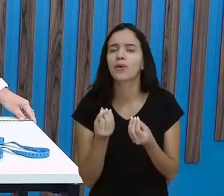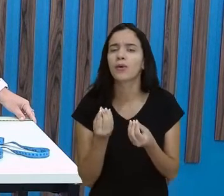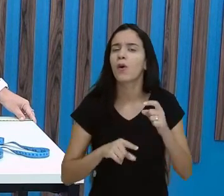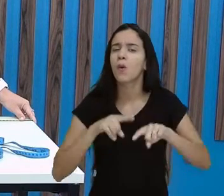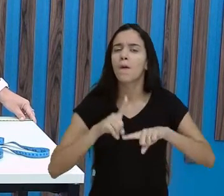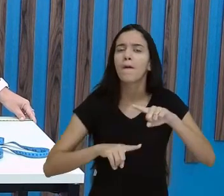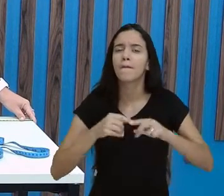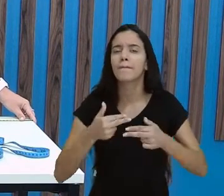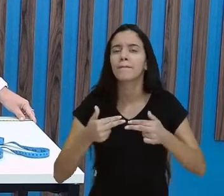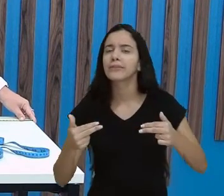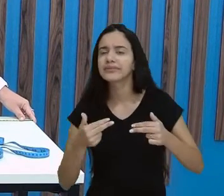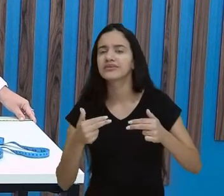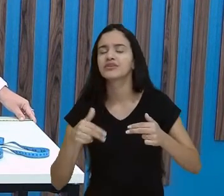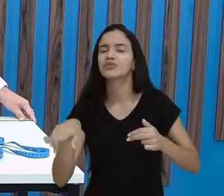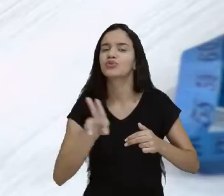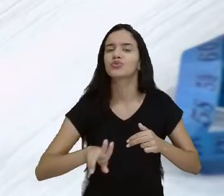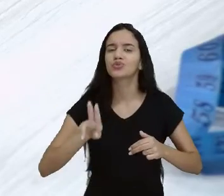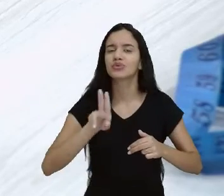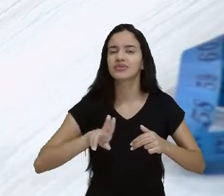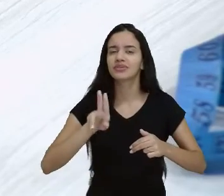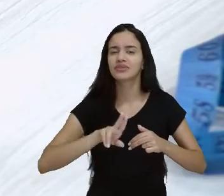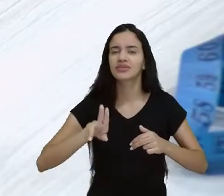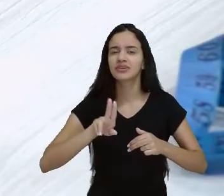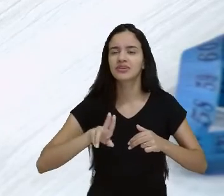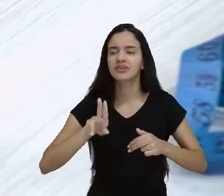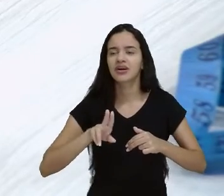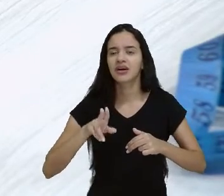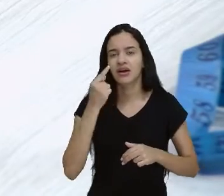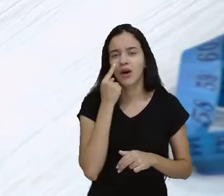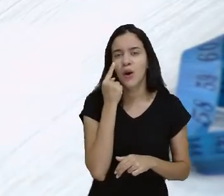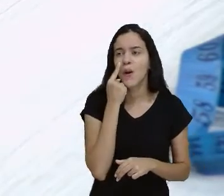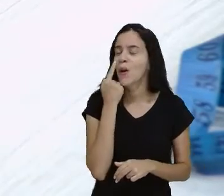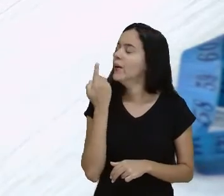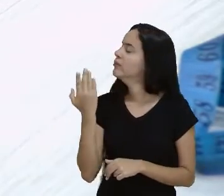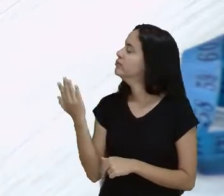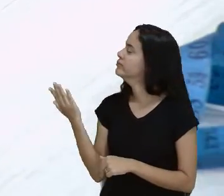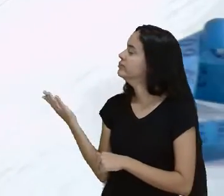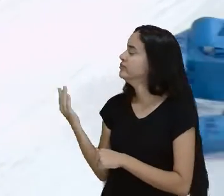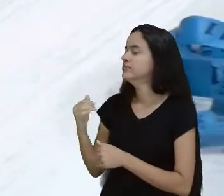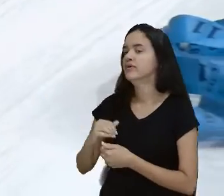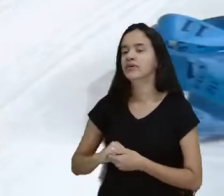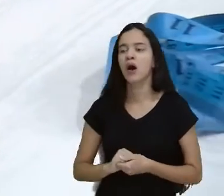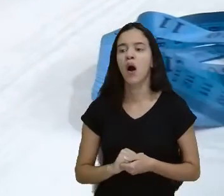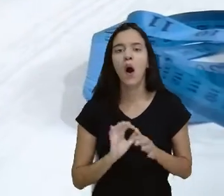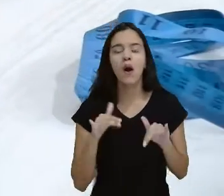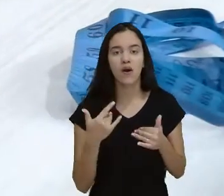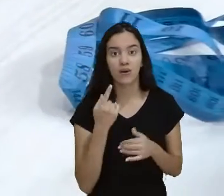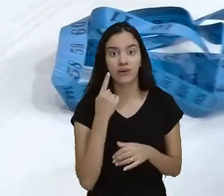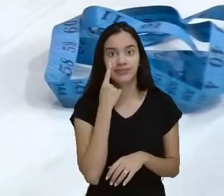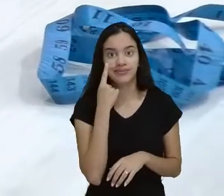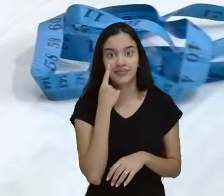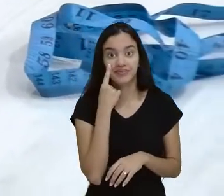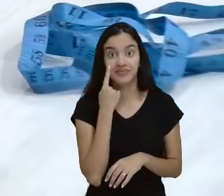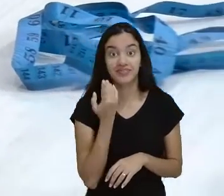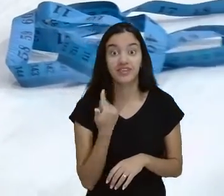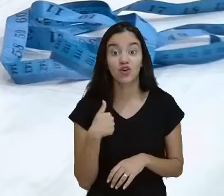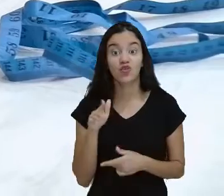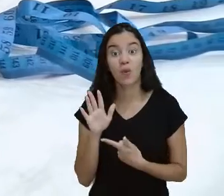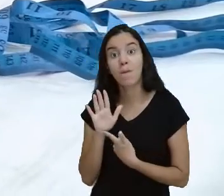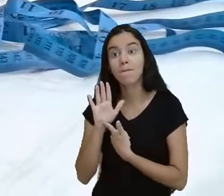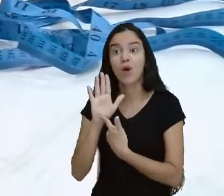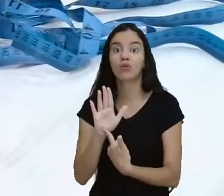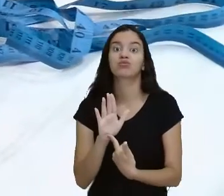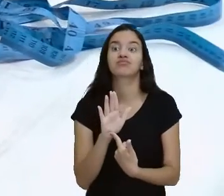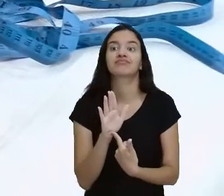objeto utilizando a fita? Olha aqui, ó. Vou marcar aqui e vou mostrar para vocês